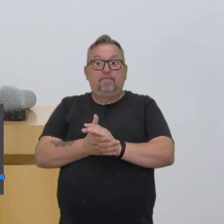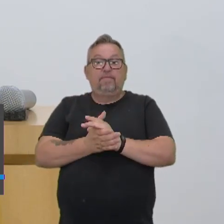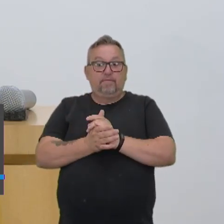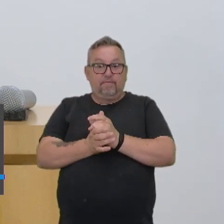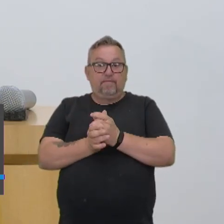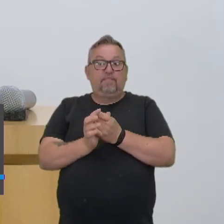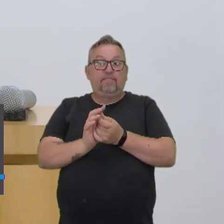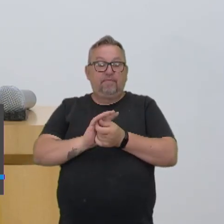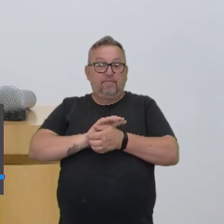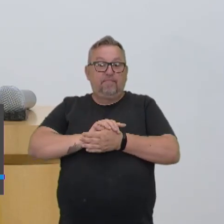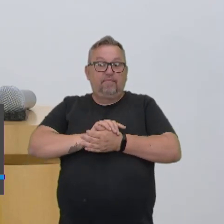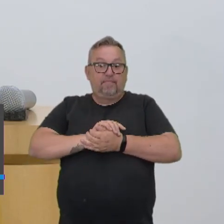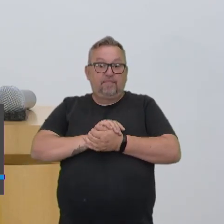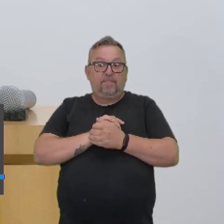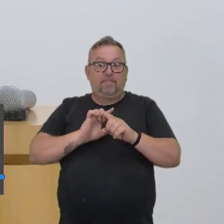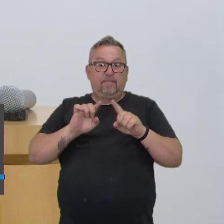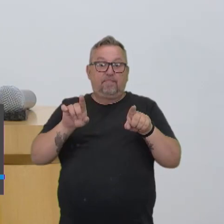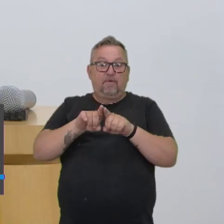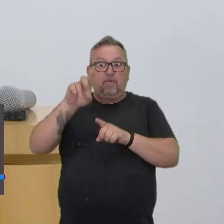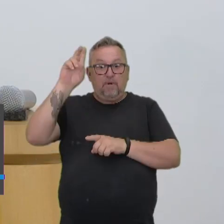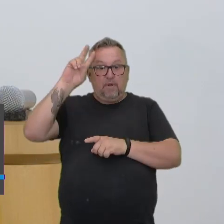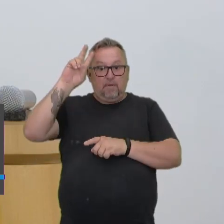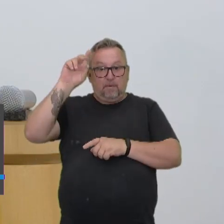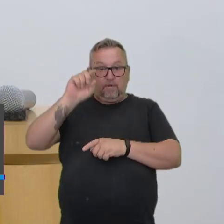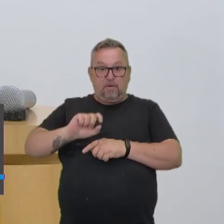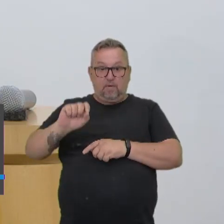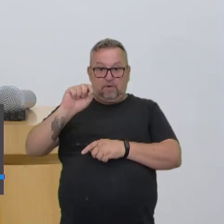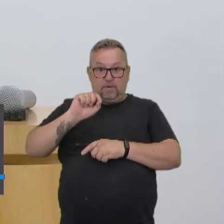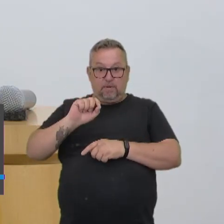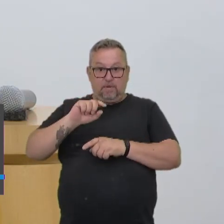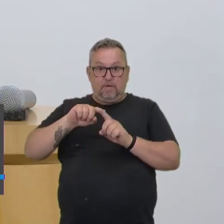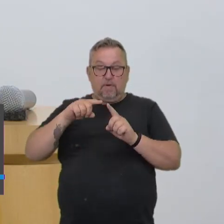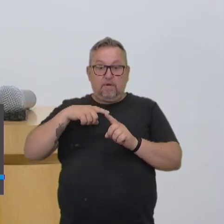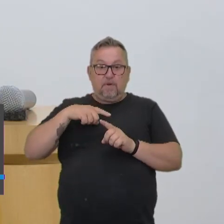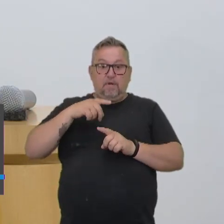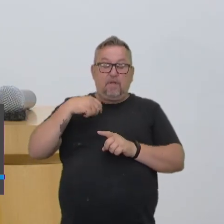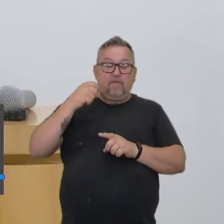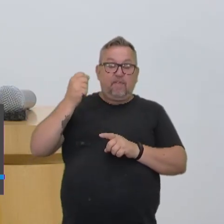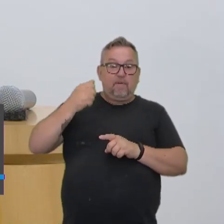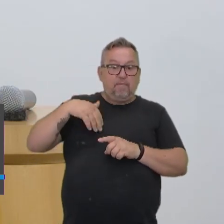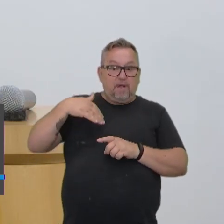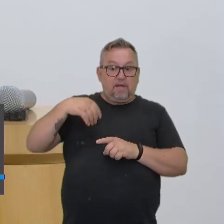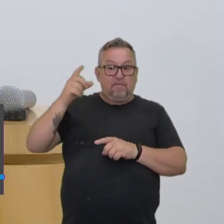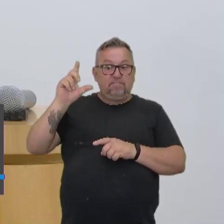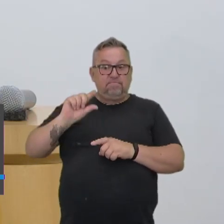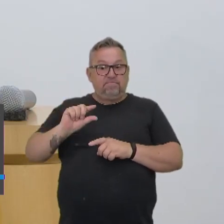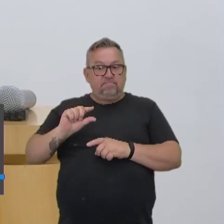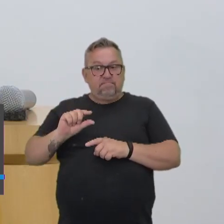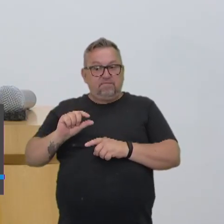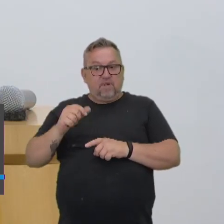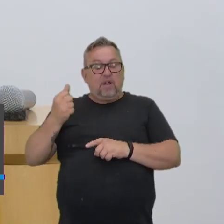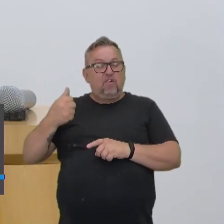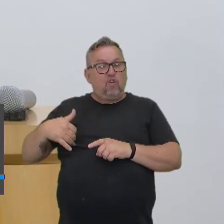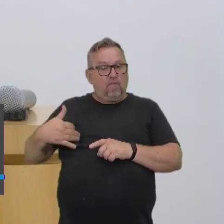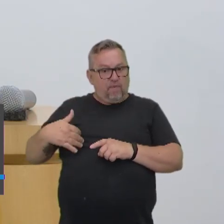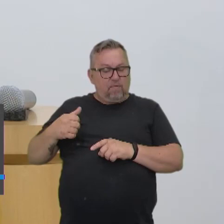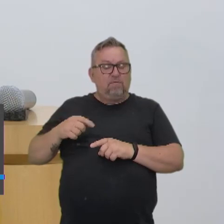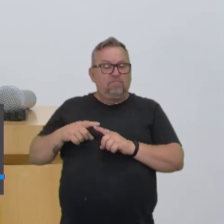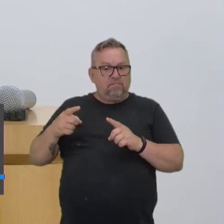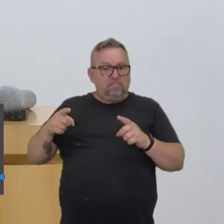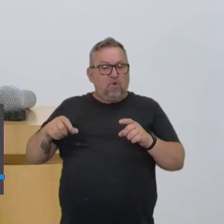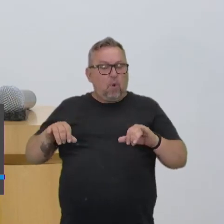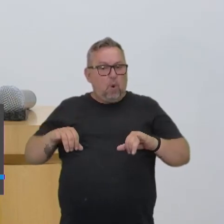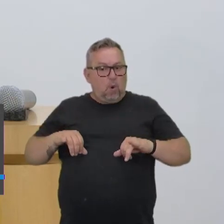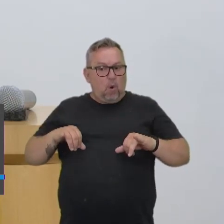né? Então, lembrando, aqui não é questão de dizer quem doeu mais, o que doeu mais, o que doeu menos. Não, tudo doeu. A questão é